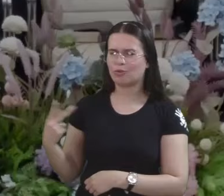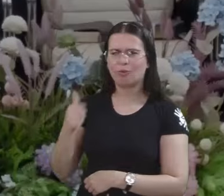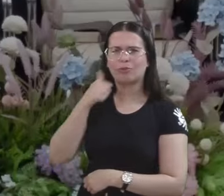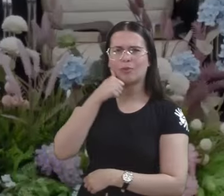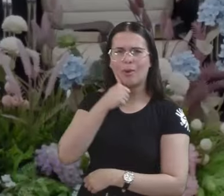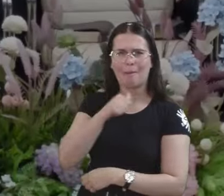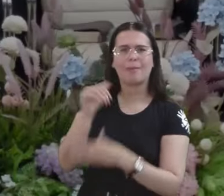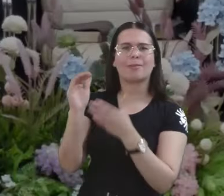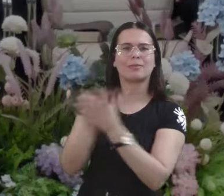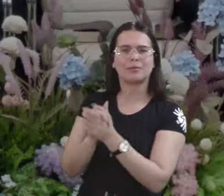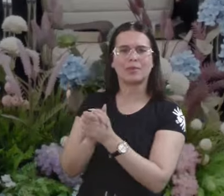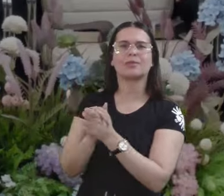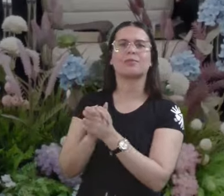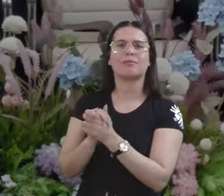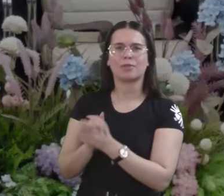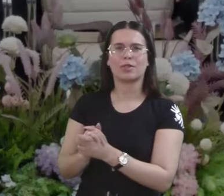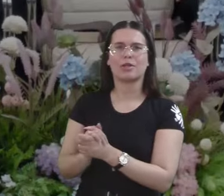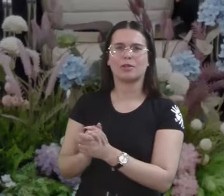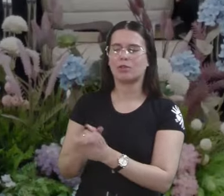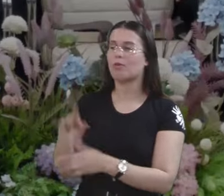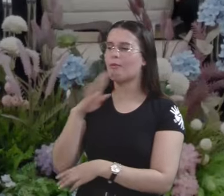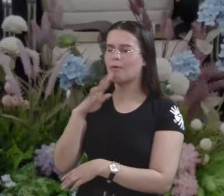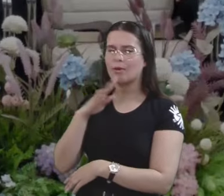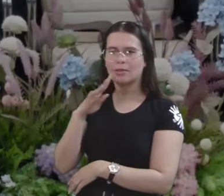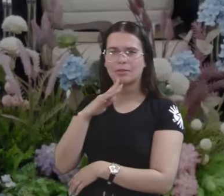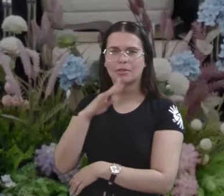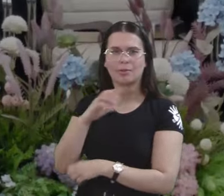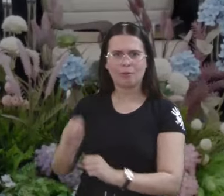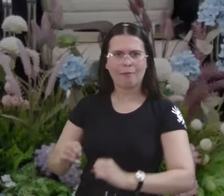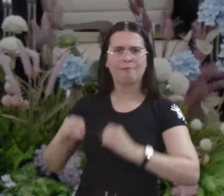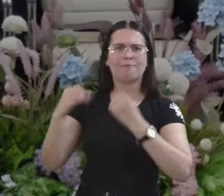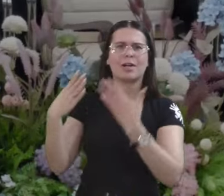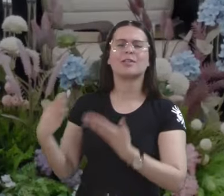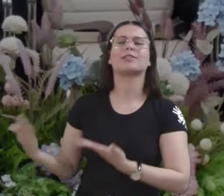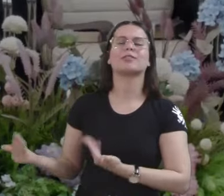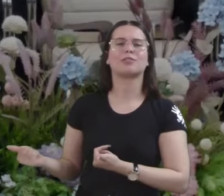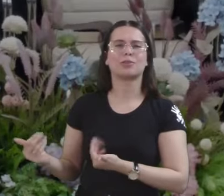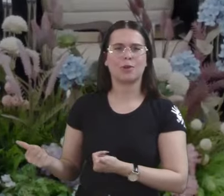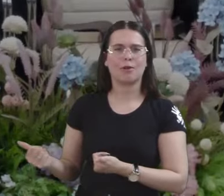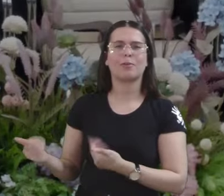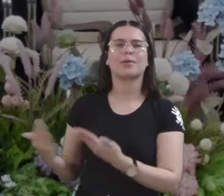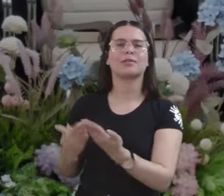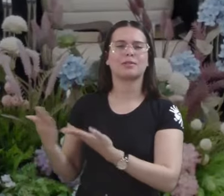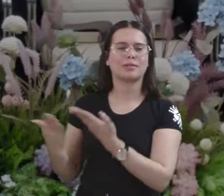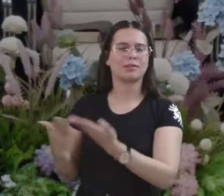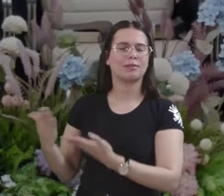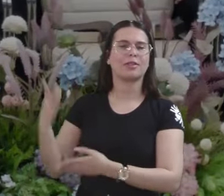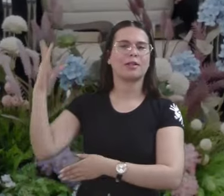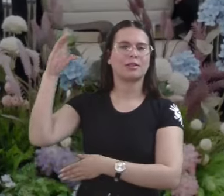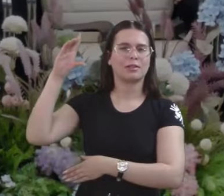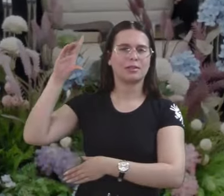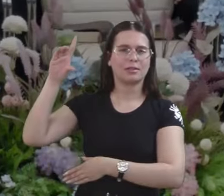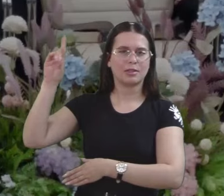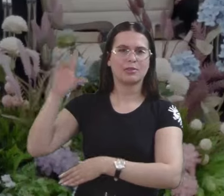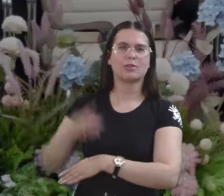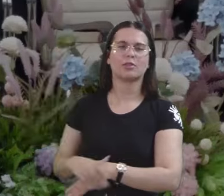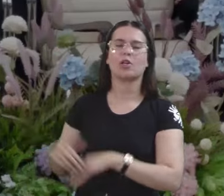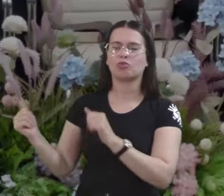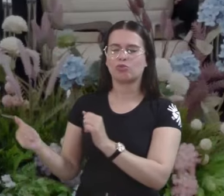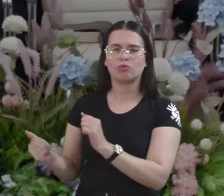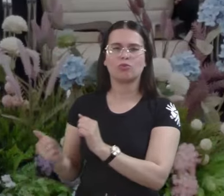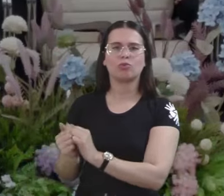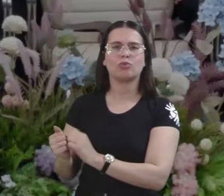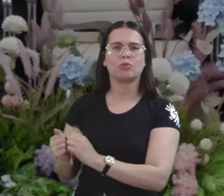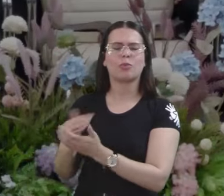fomos tirados do Congresso, para servir a obra de Deus. É de lá que nós fizemos carreira e chegamos